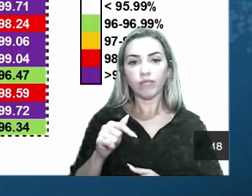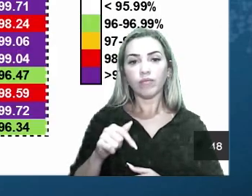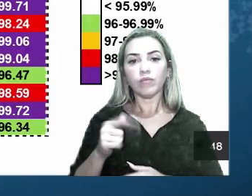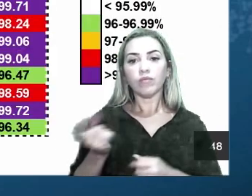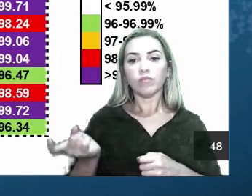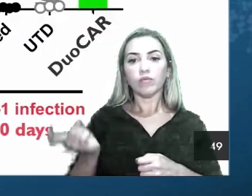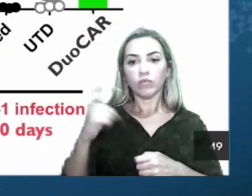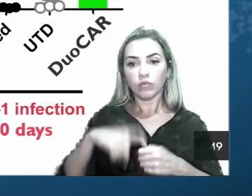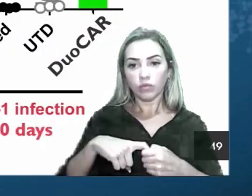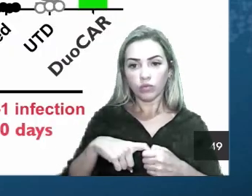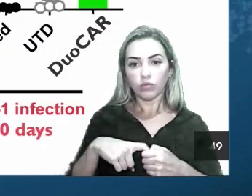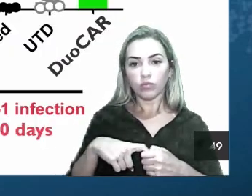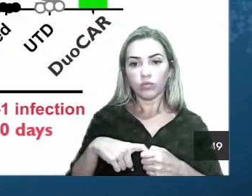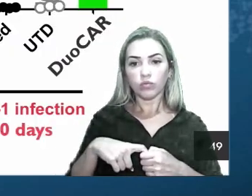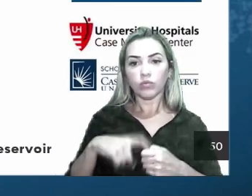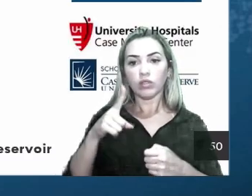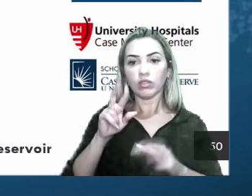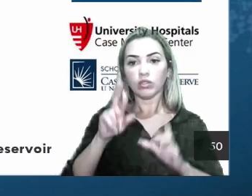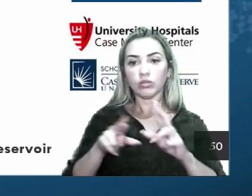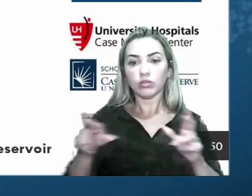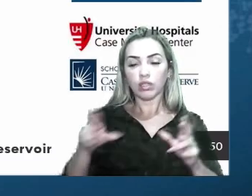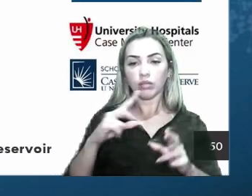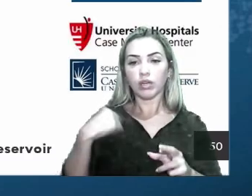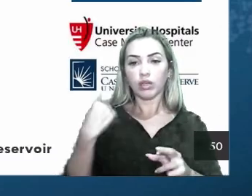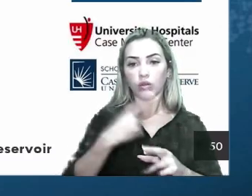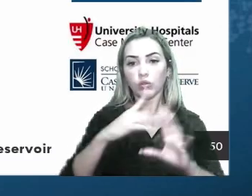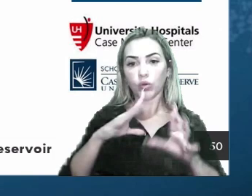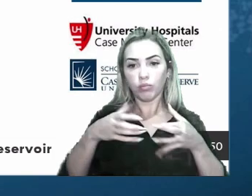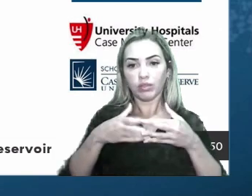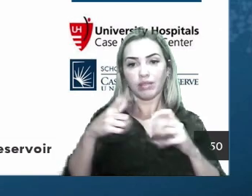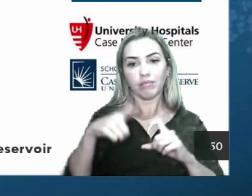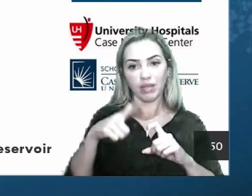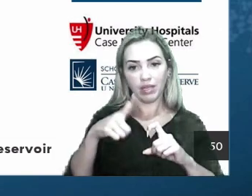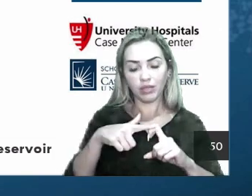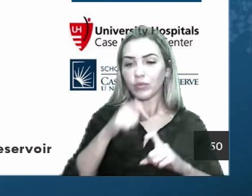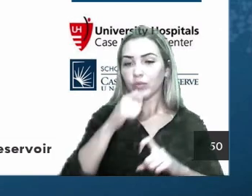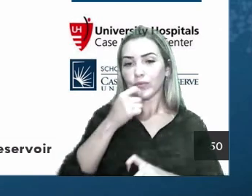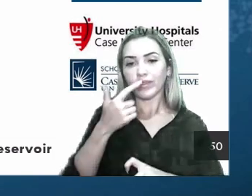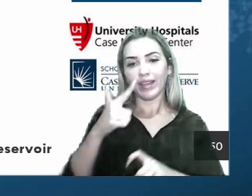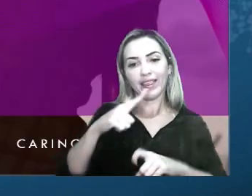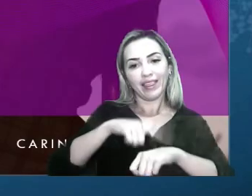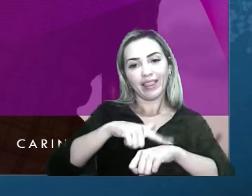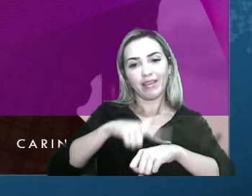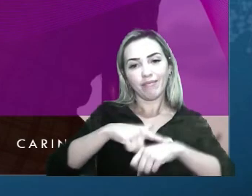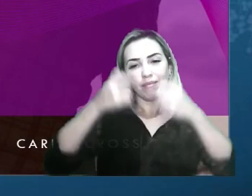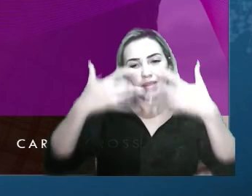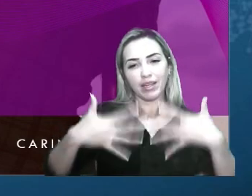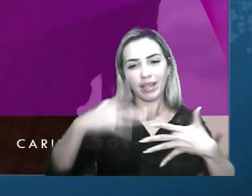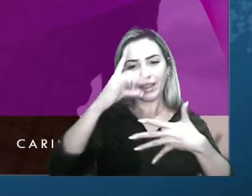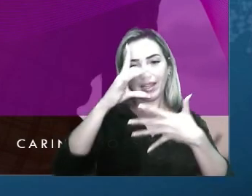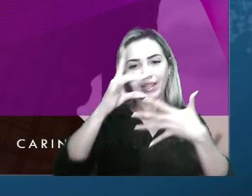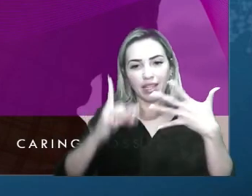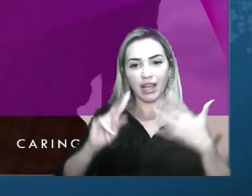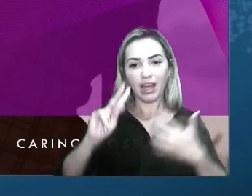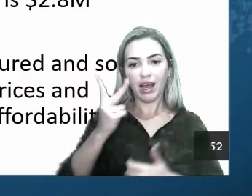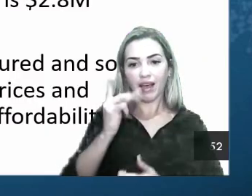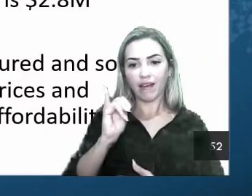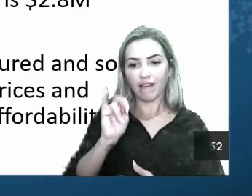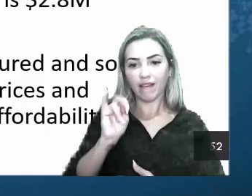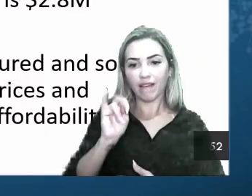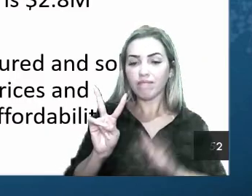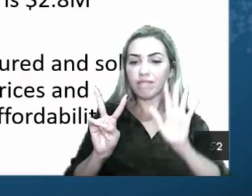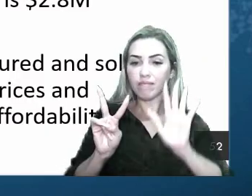retornos, esses resultados para a nossa comunidade médica. Não teria tempo para abordar os detalhes do HIV, mas teríamos